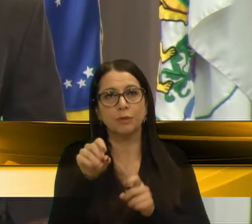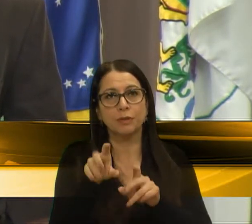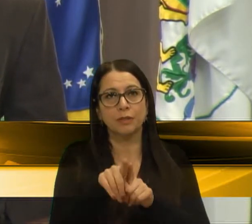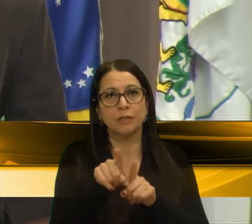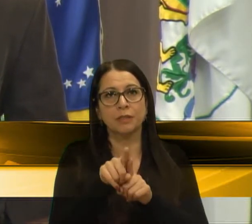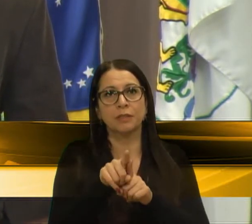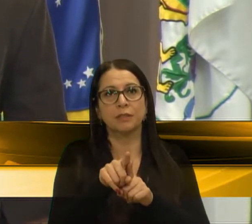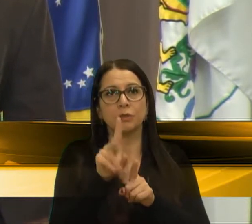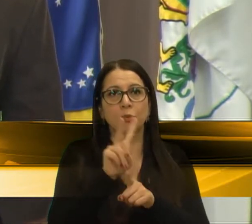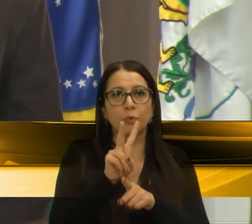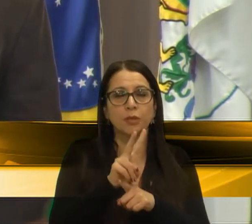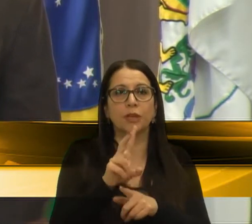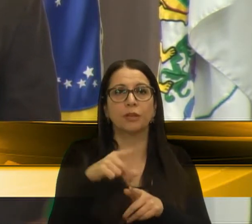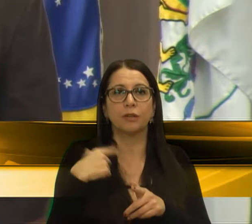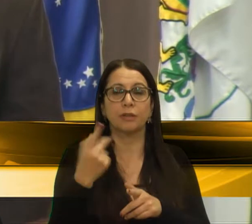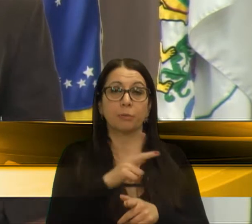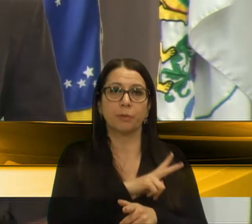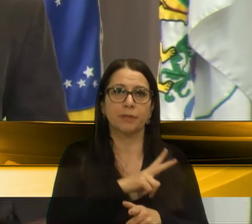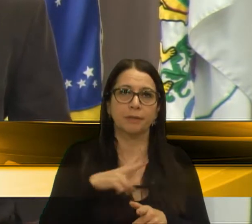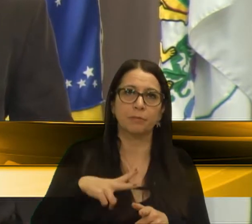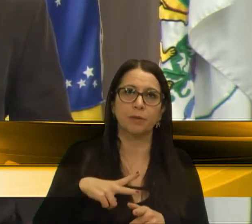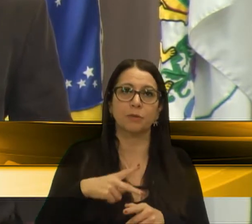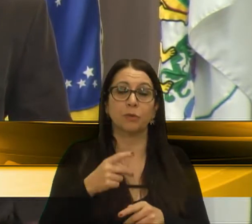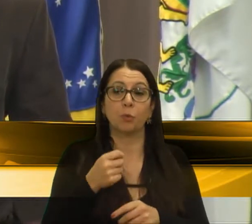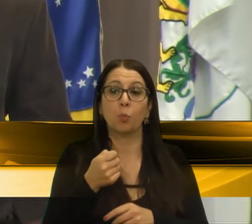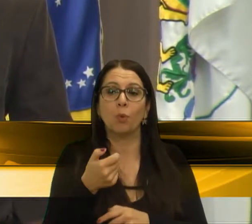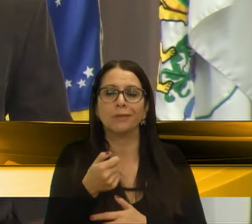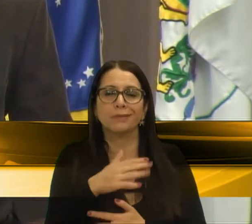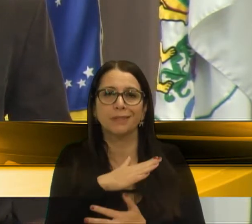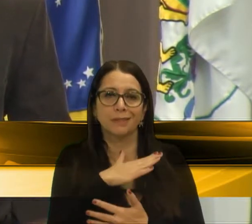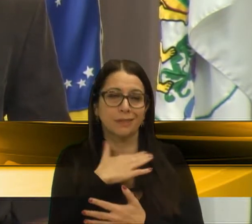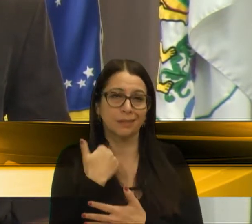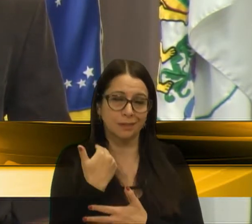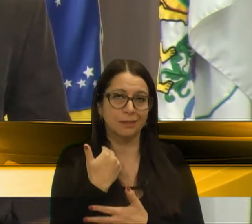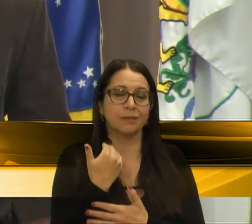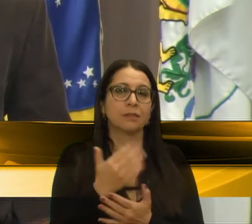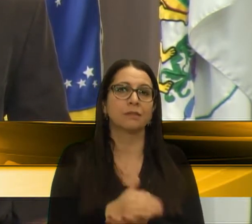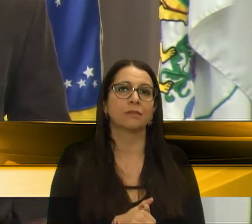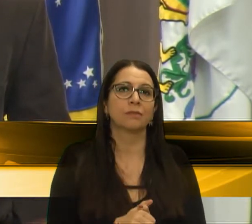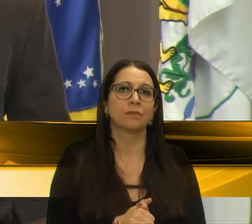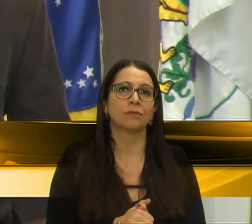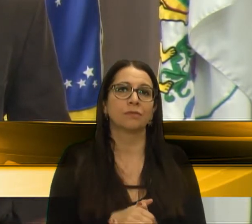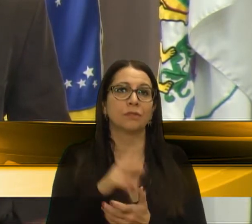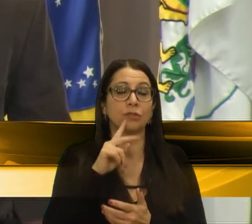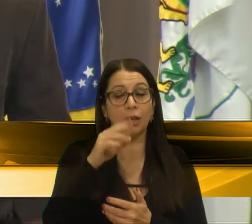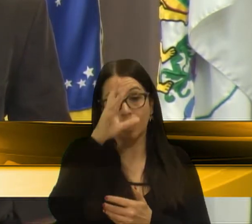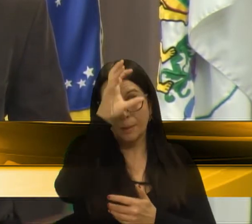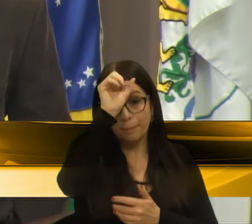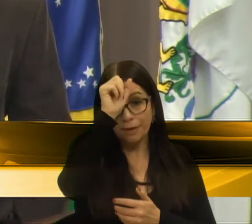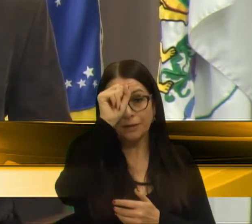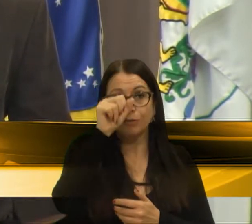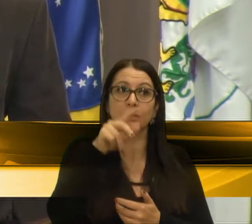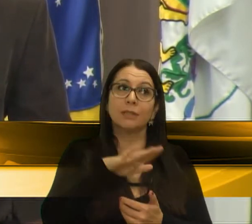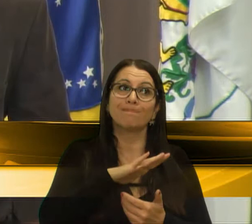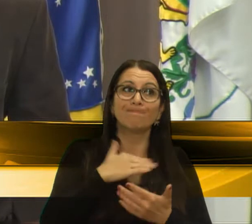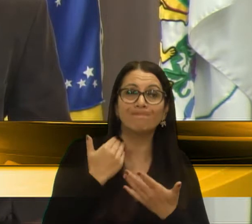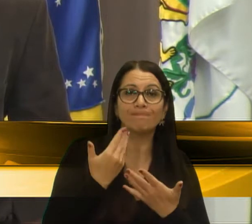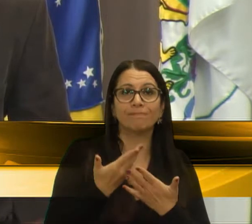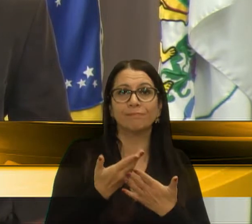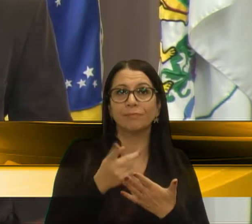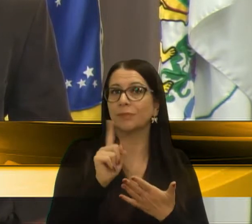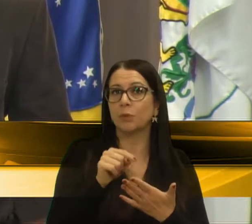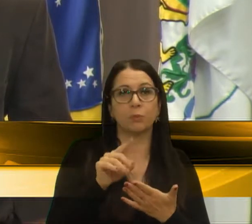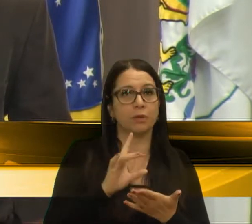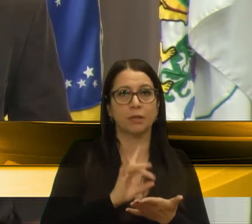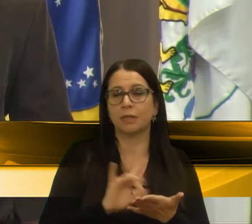aquele cuidado que a gente tem que ter com o paciente quando está morrendo. A gente aprende assim que a morte não é a